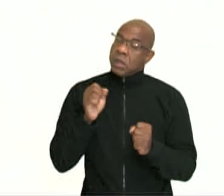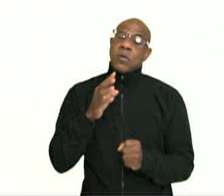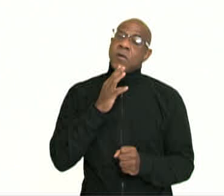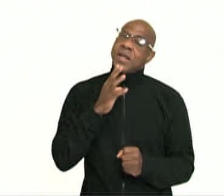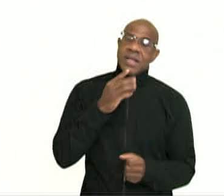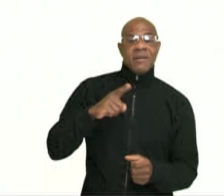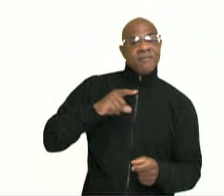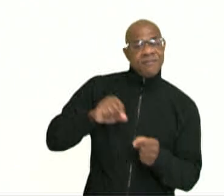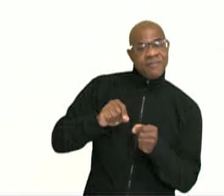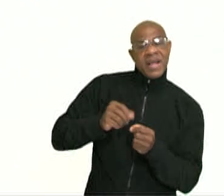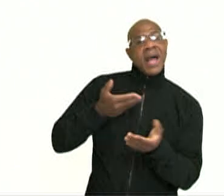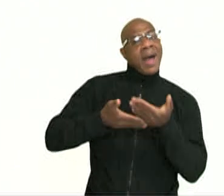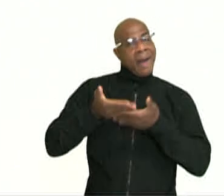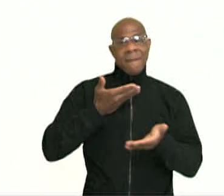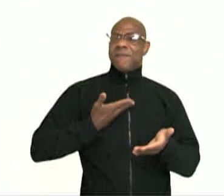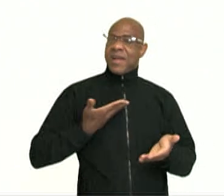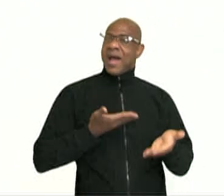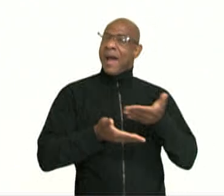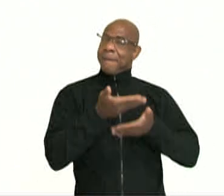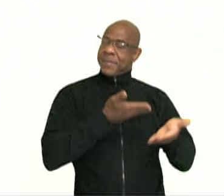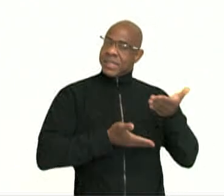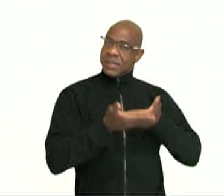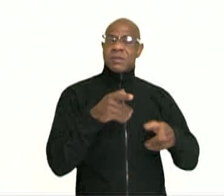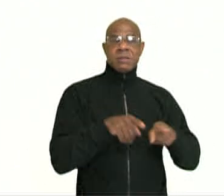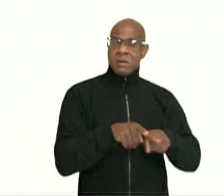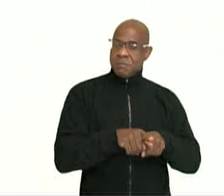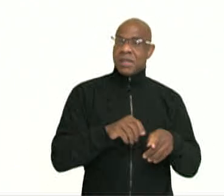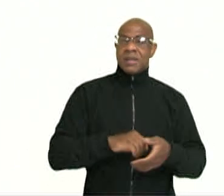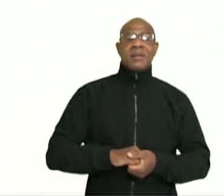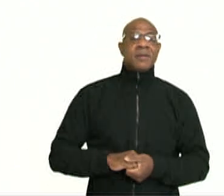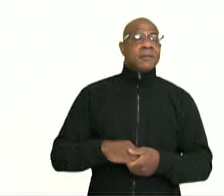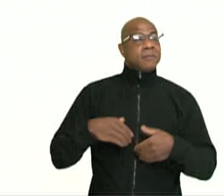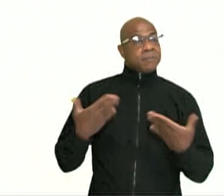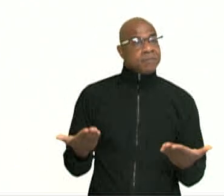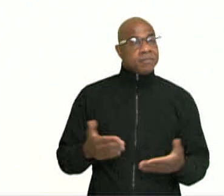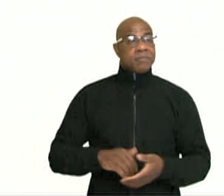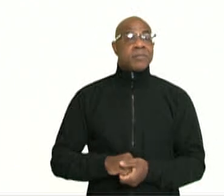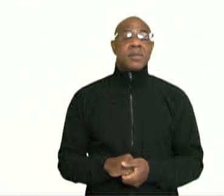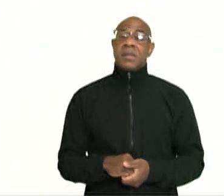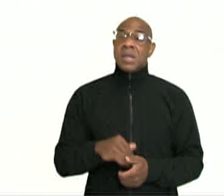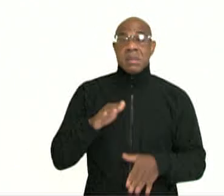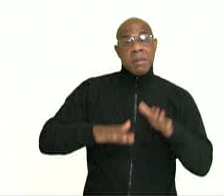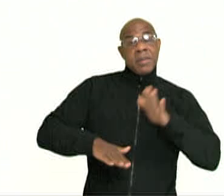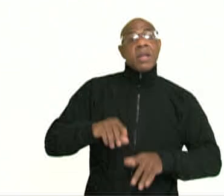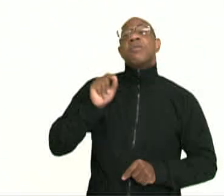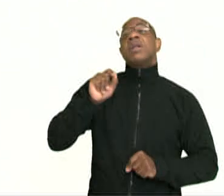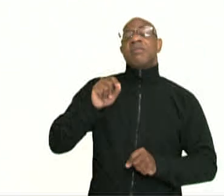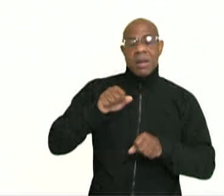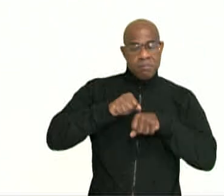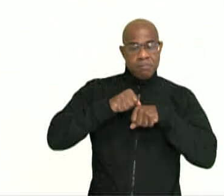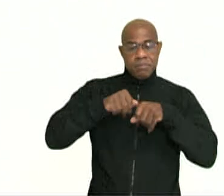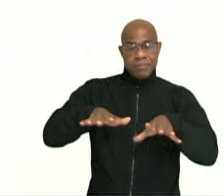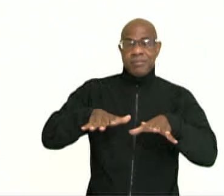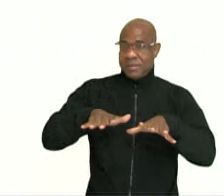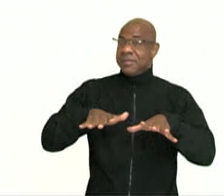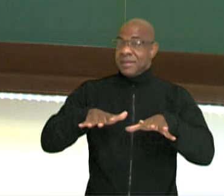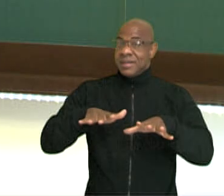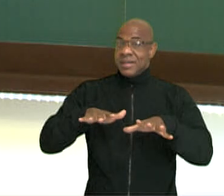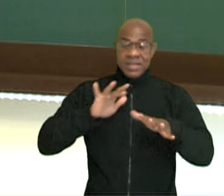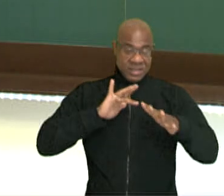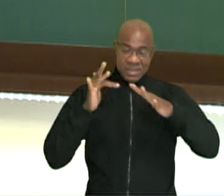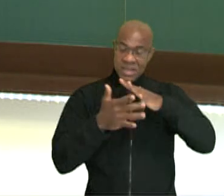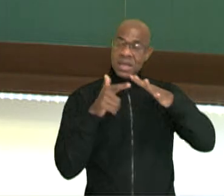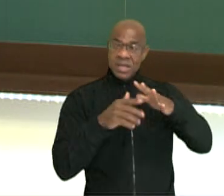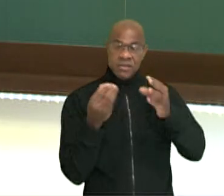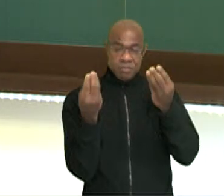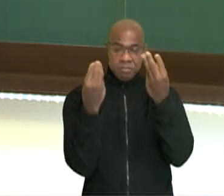semelhantes ou que simpatizem com a gente. Então, dependendo do que você vai postar, até pus uma iconografia